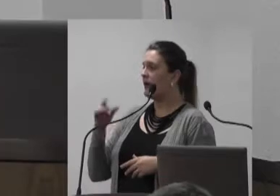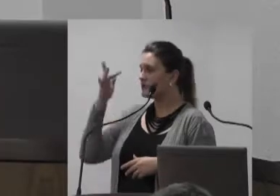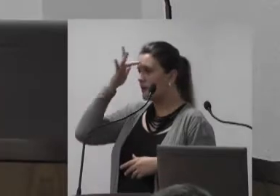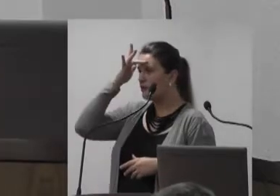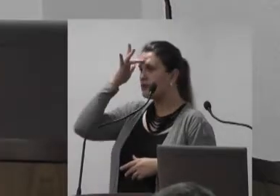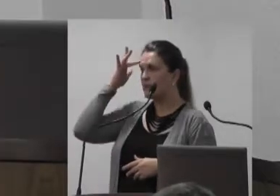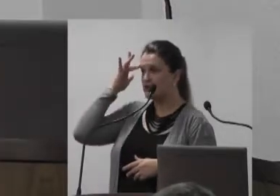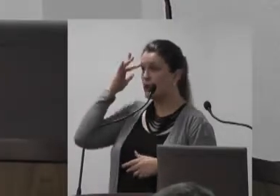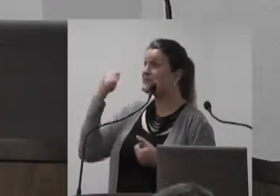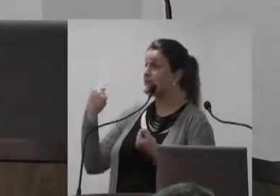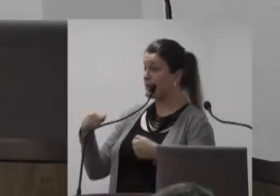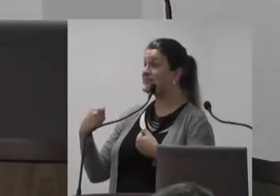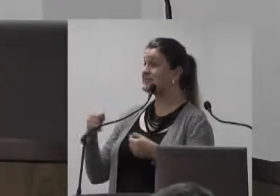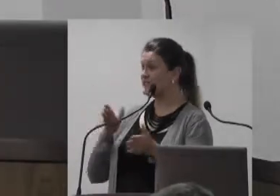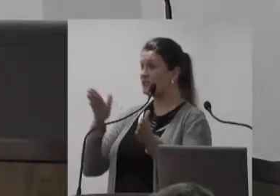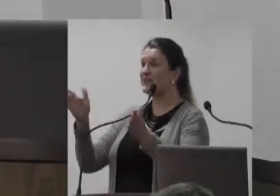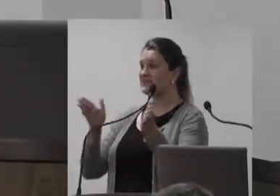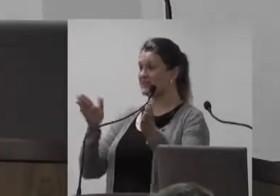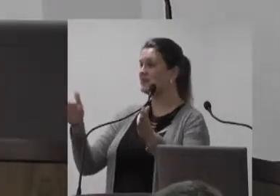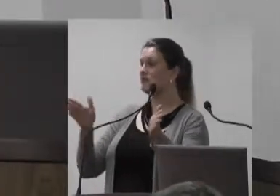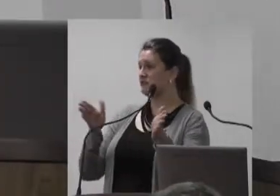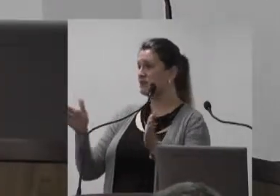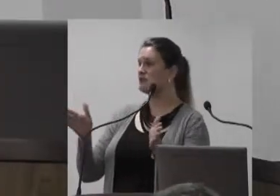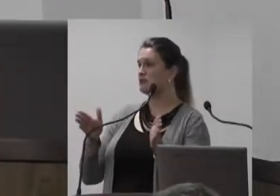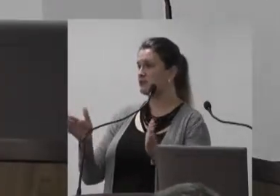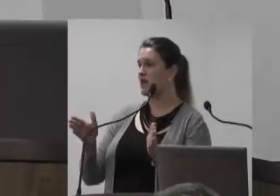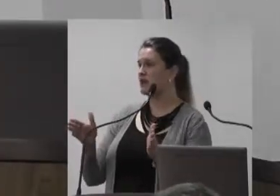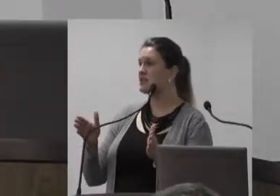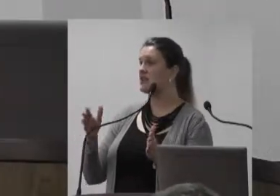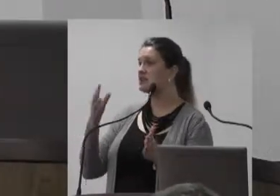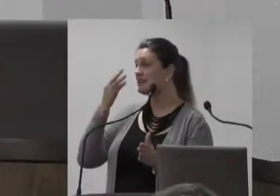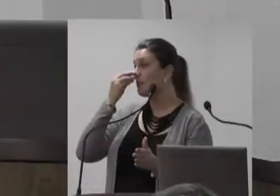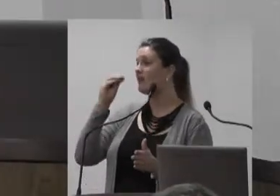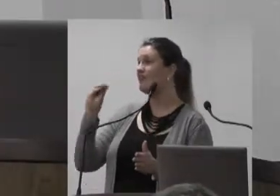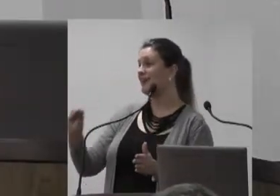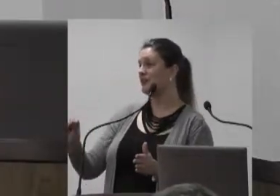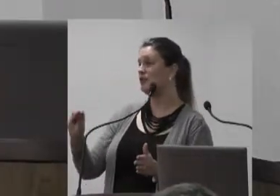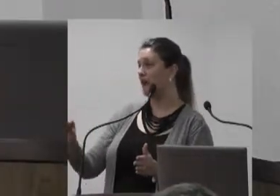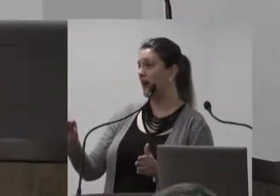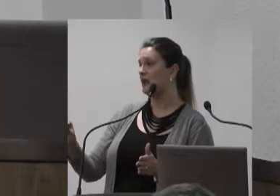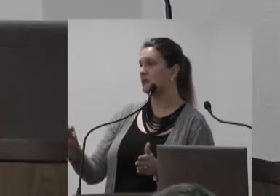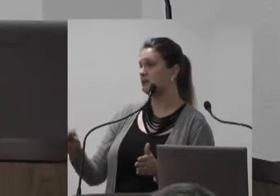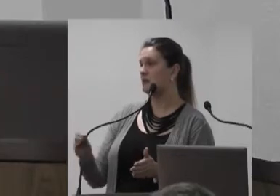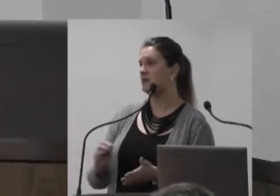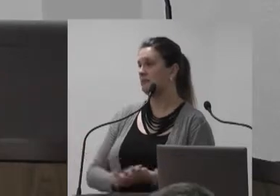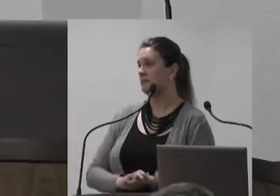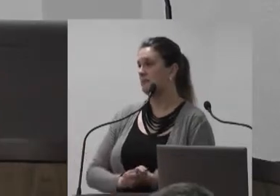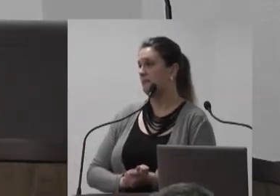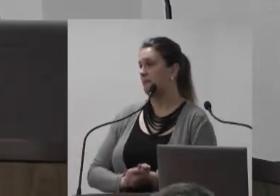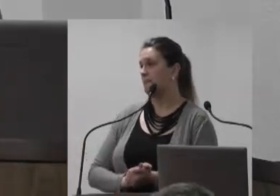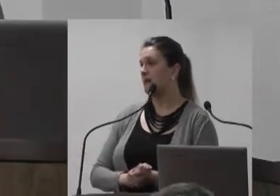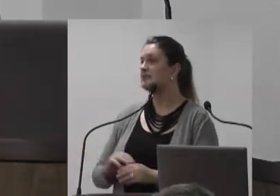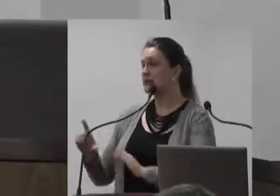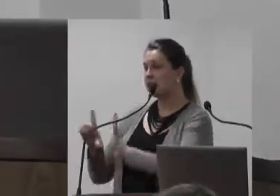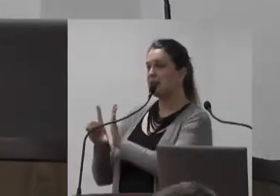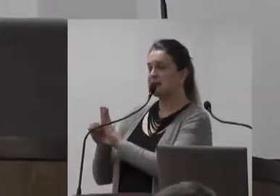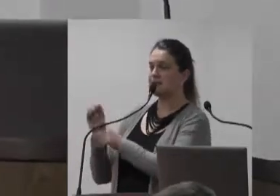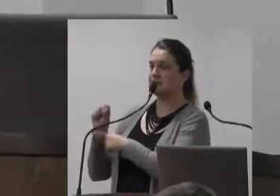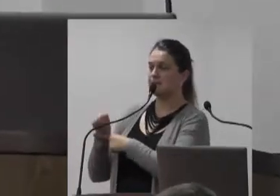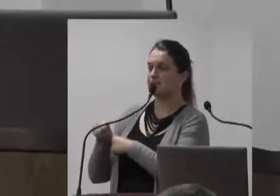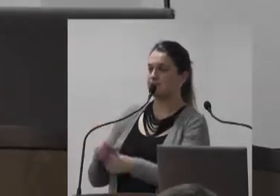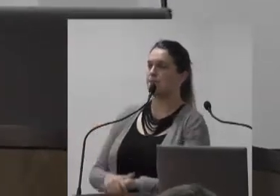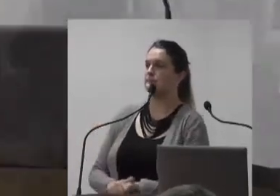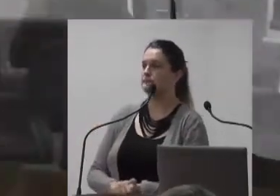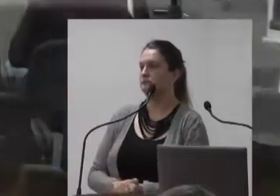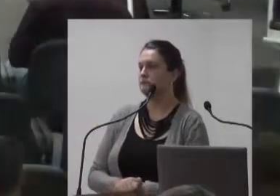né, razoável de pessoas que precisam desses serviços, né, e a gente não pode ignorá-los, né? Mas está na lei,